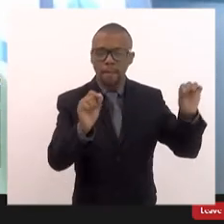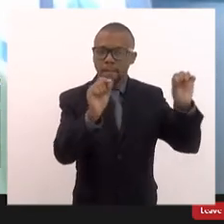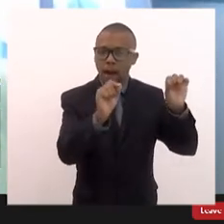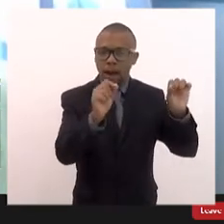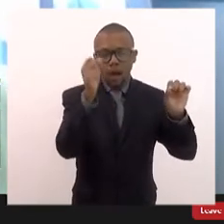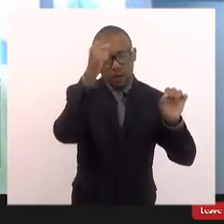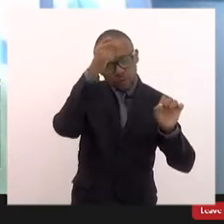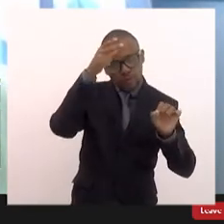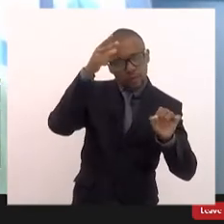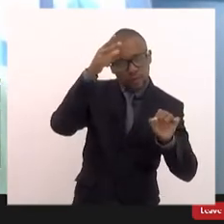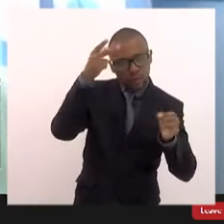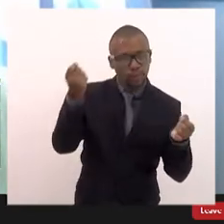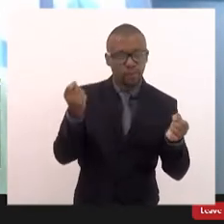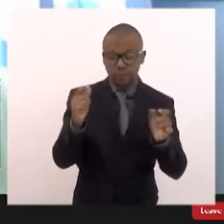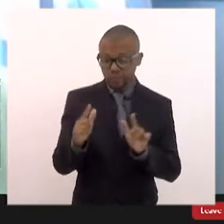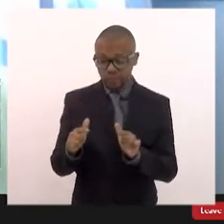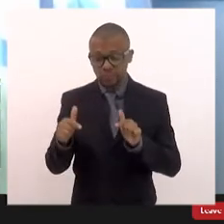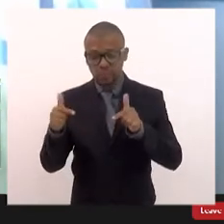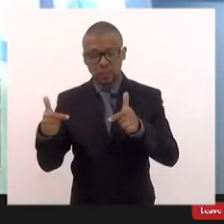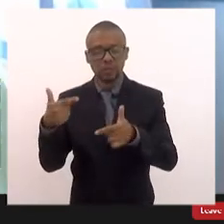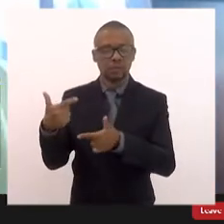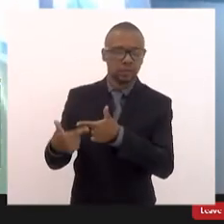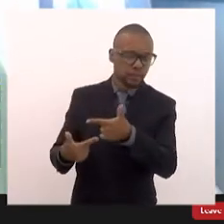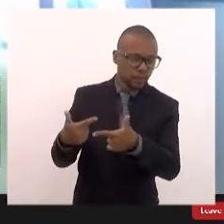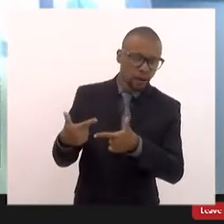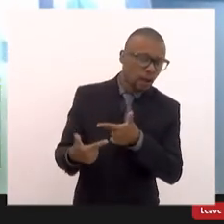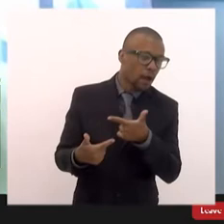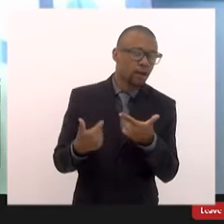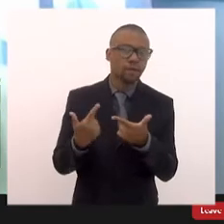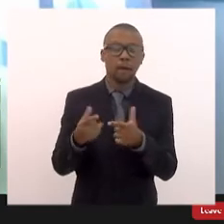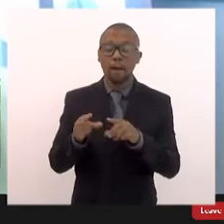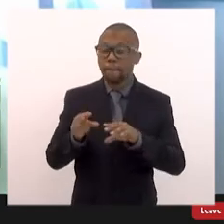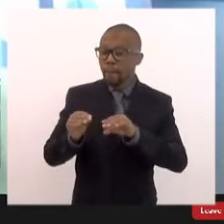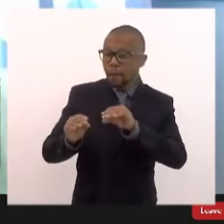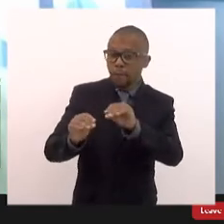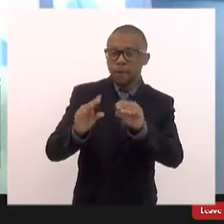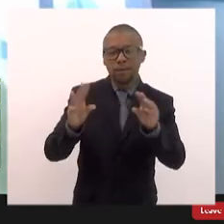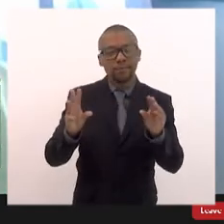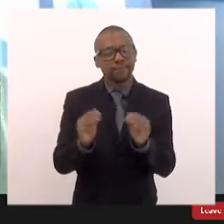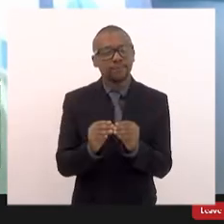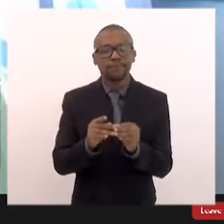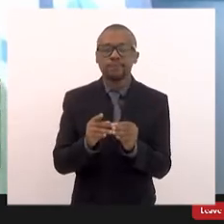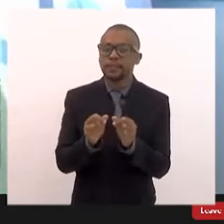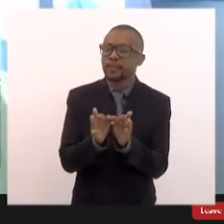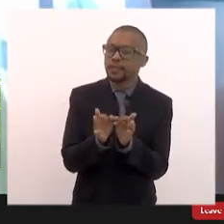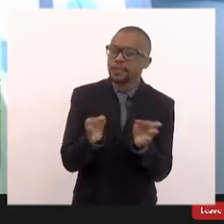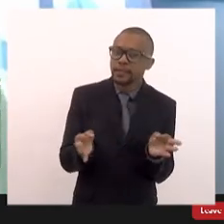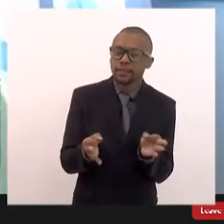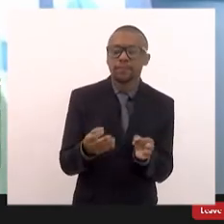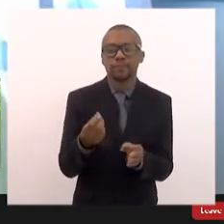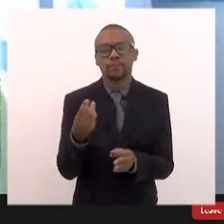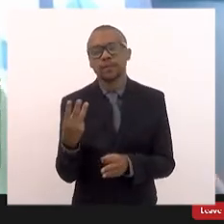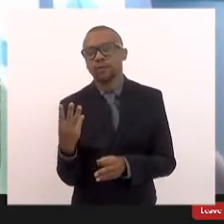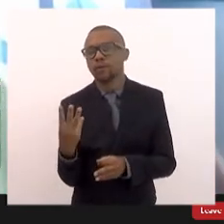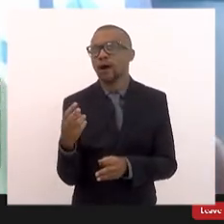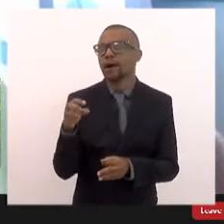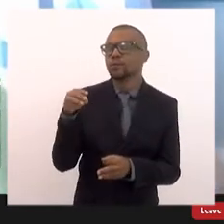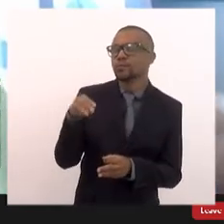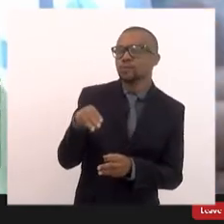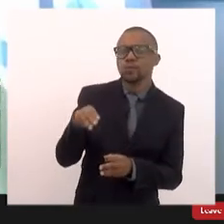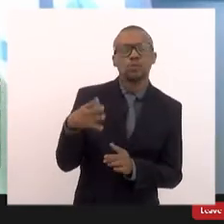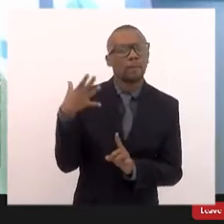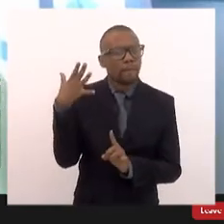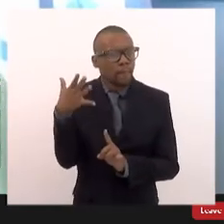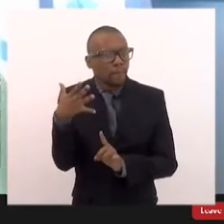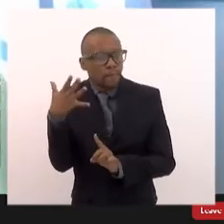nas frentes de atuação, intervenções mais curtas, por exemplo, 3, 4 minutos,